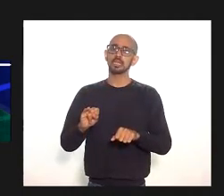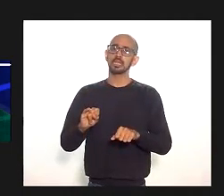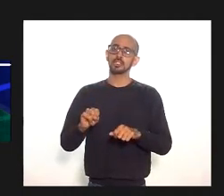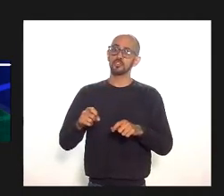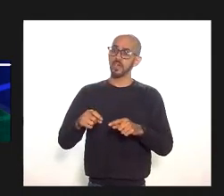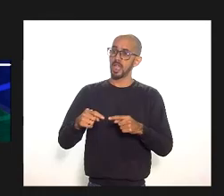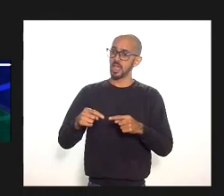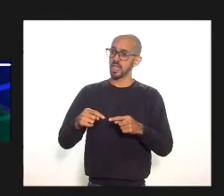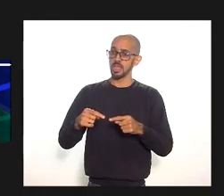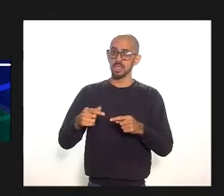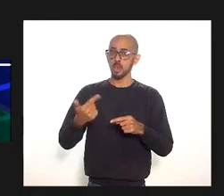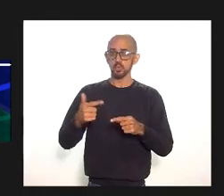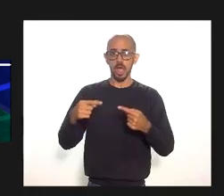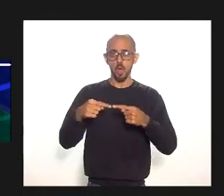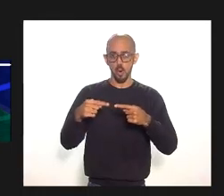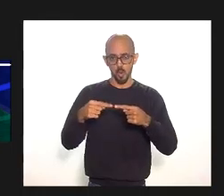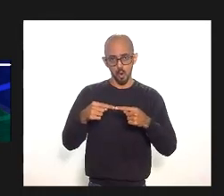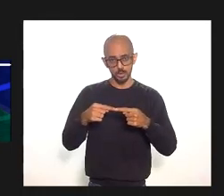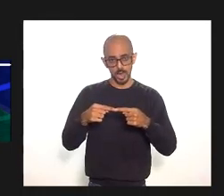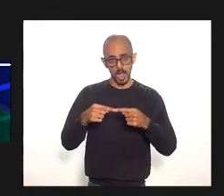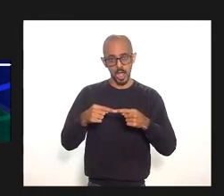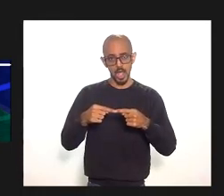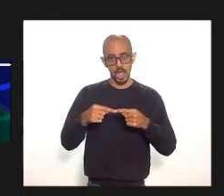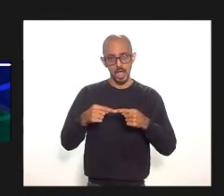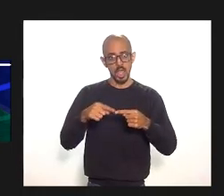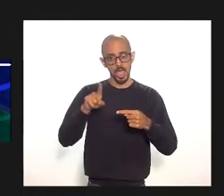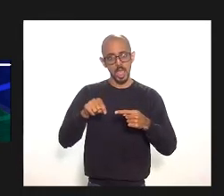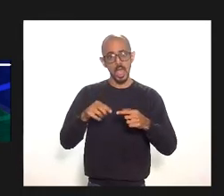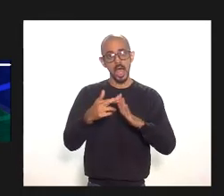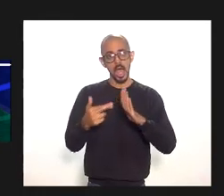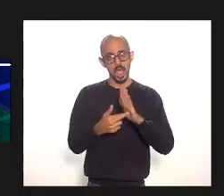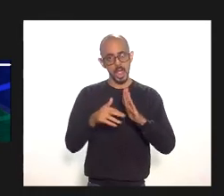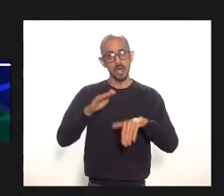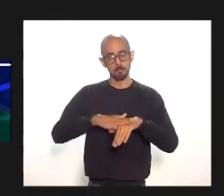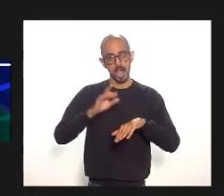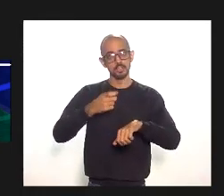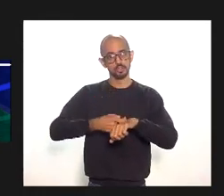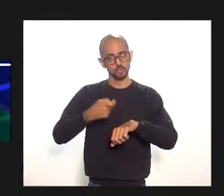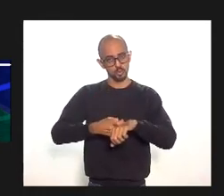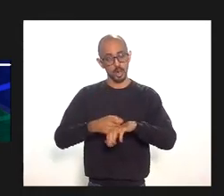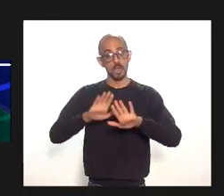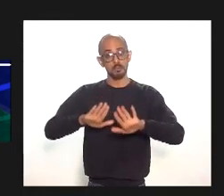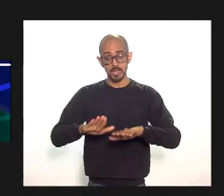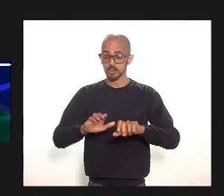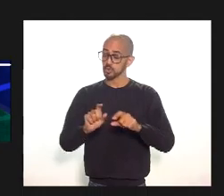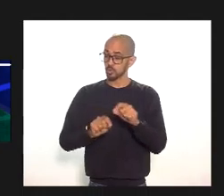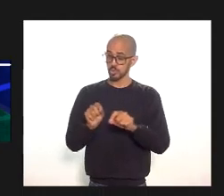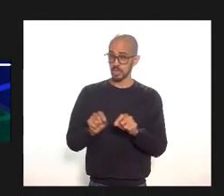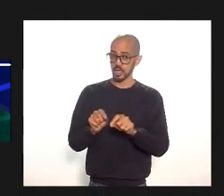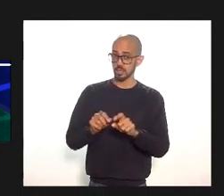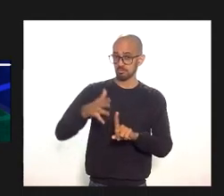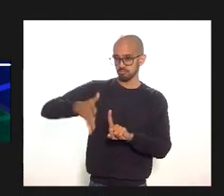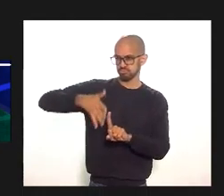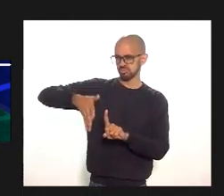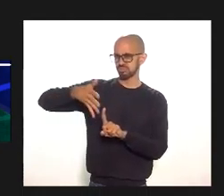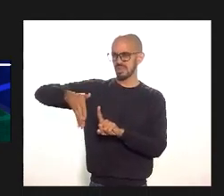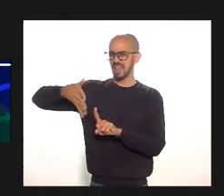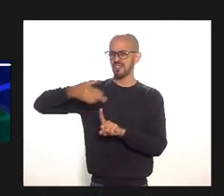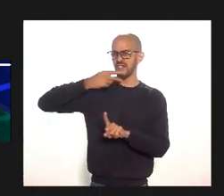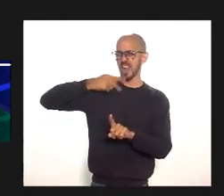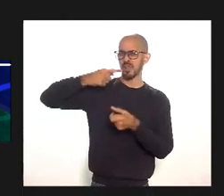já está pacificado. Agora, simplesmente embarcar nesse discurso de que o município ou